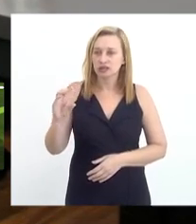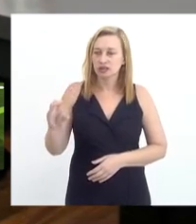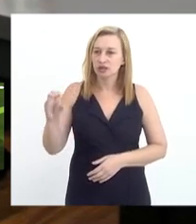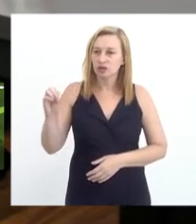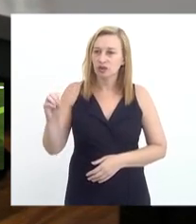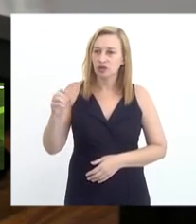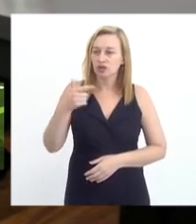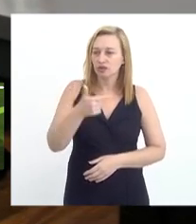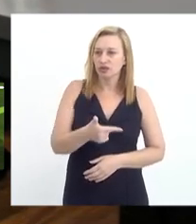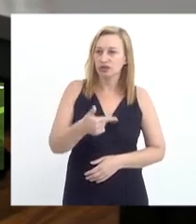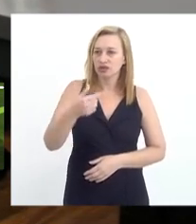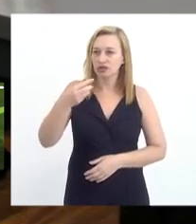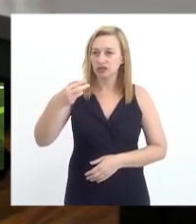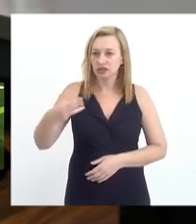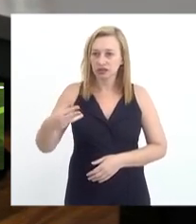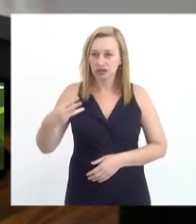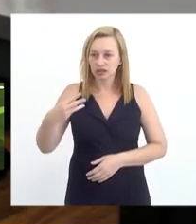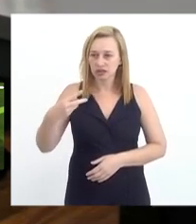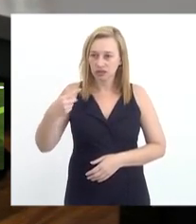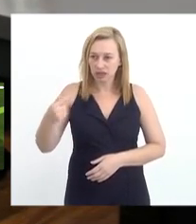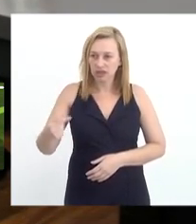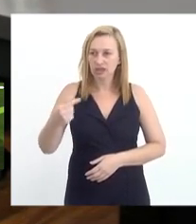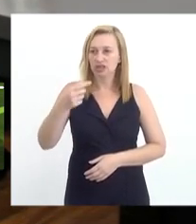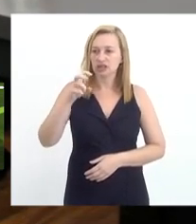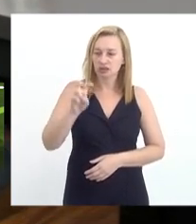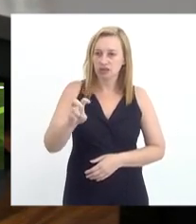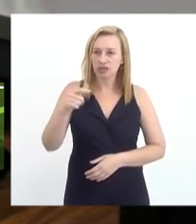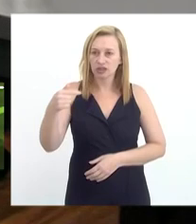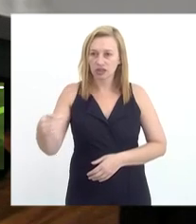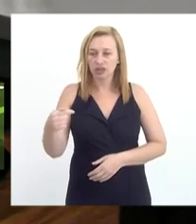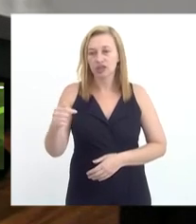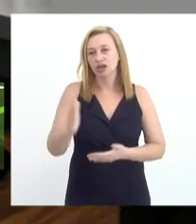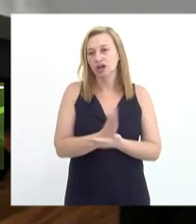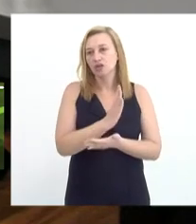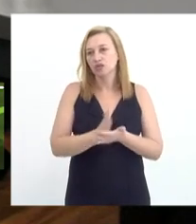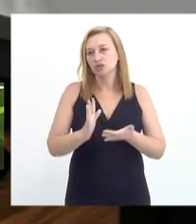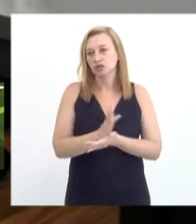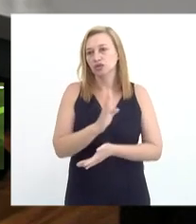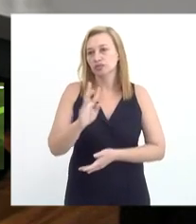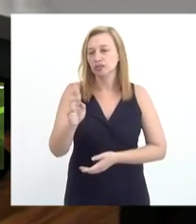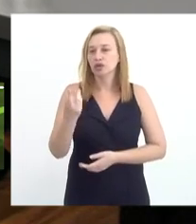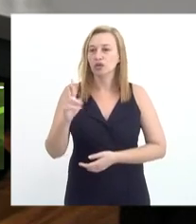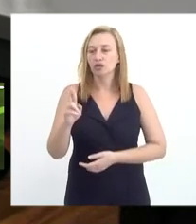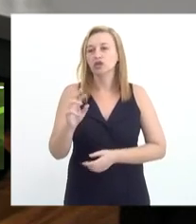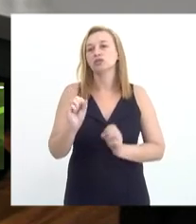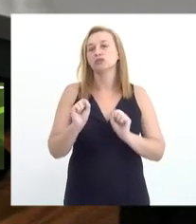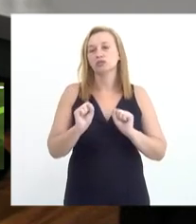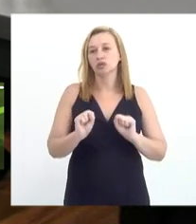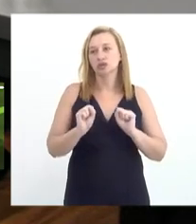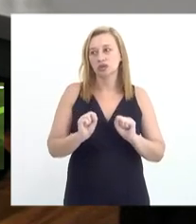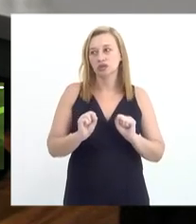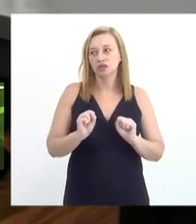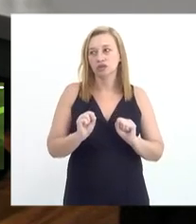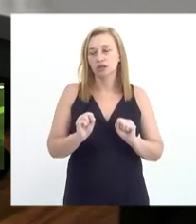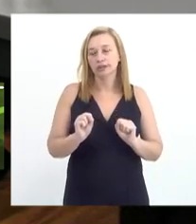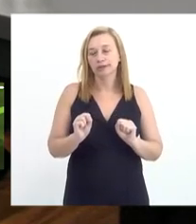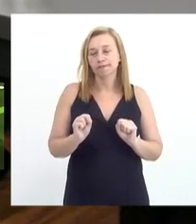Porque são Alguns Bilhões Aí Possíveis De serem